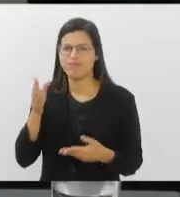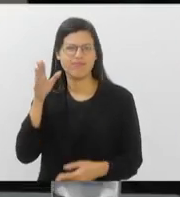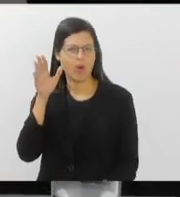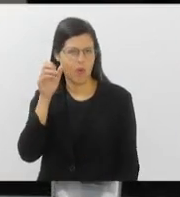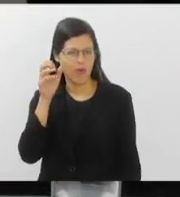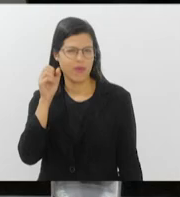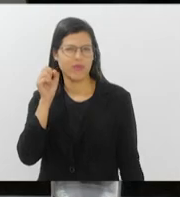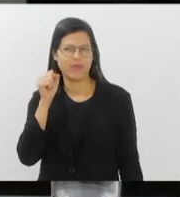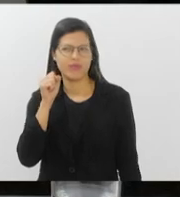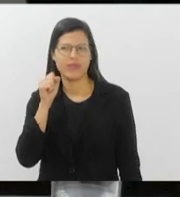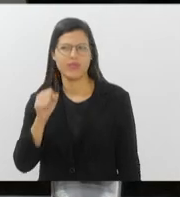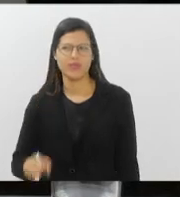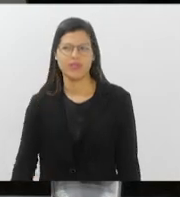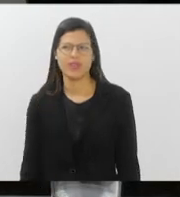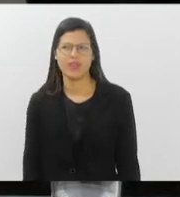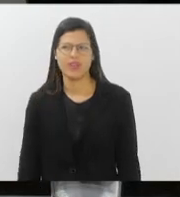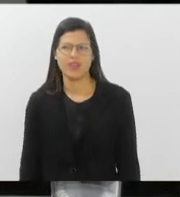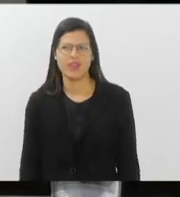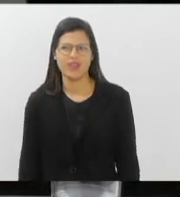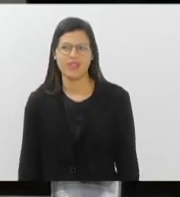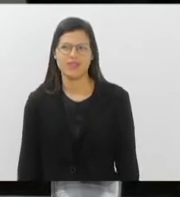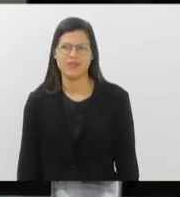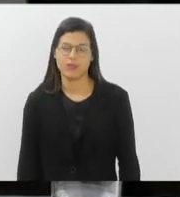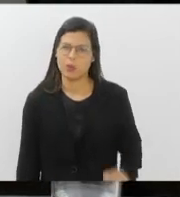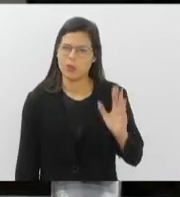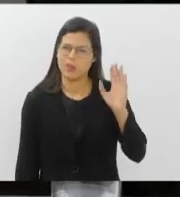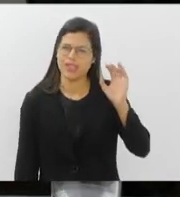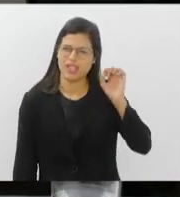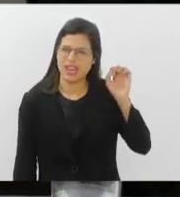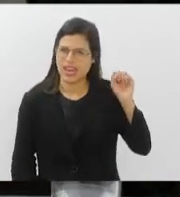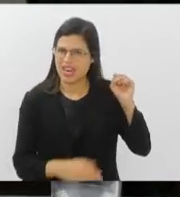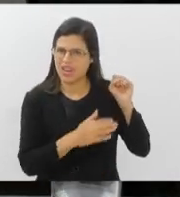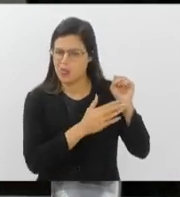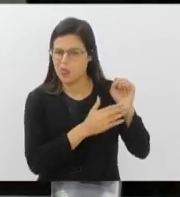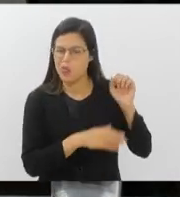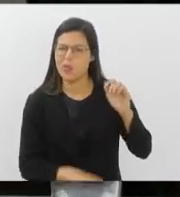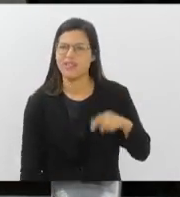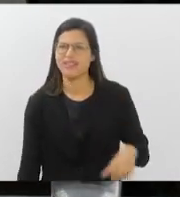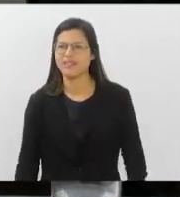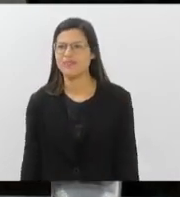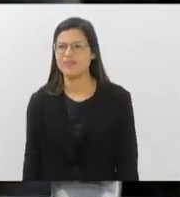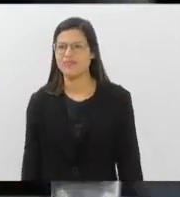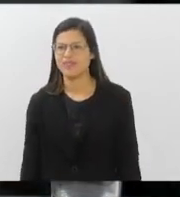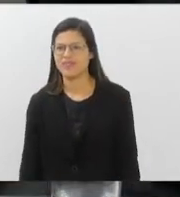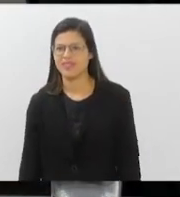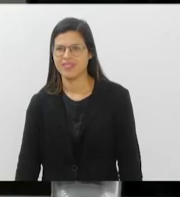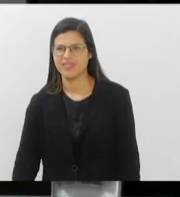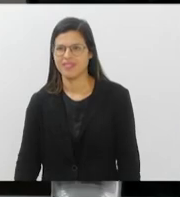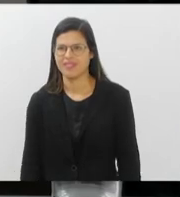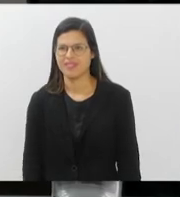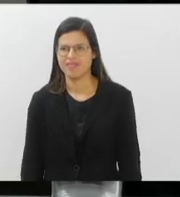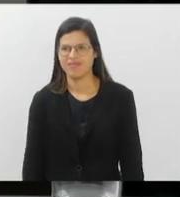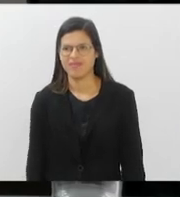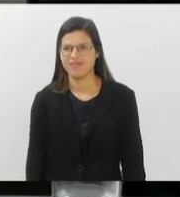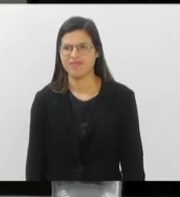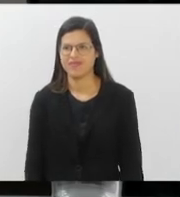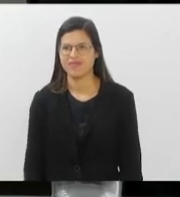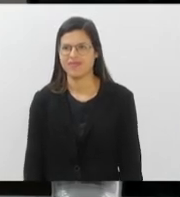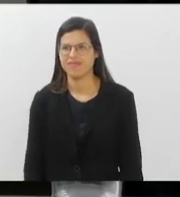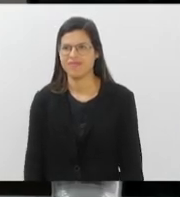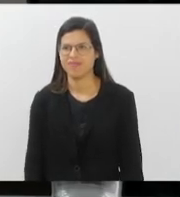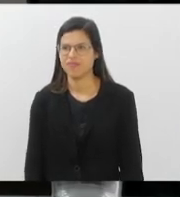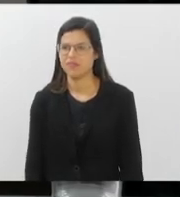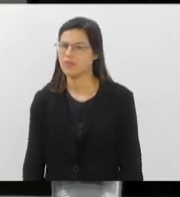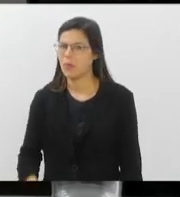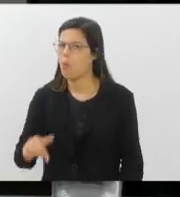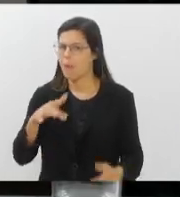seria a Gabriela. Mas foi no ouvido esquerdo. Eu não fui. A entidade.